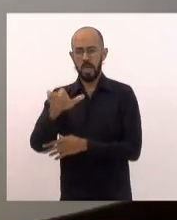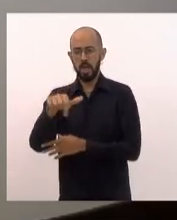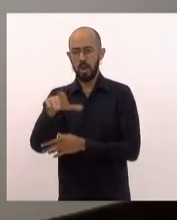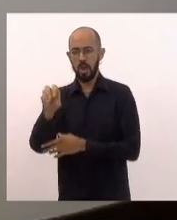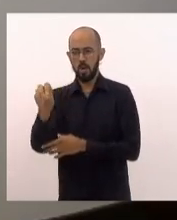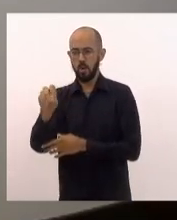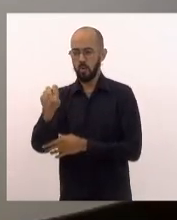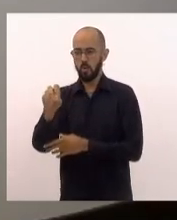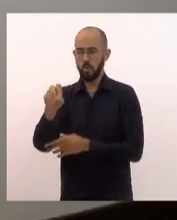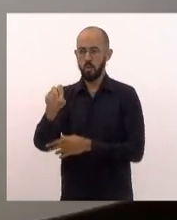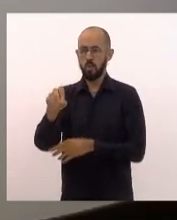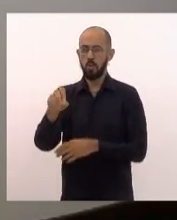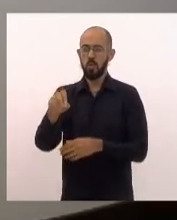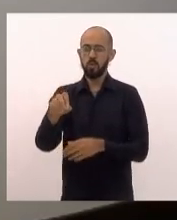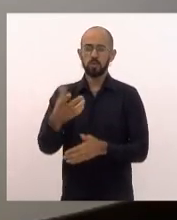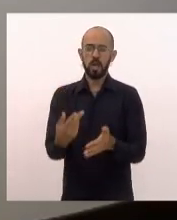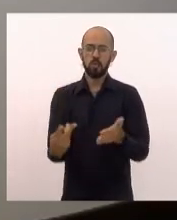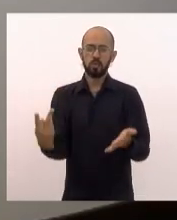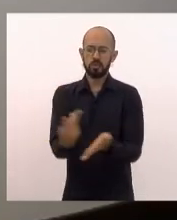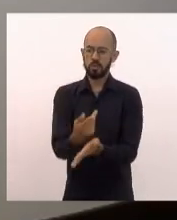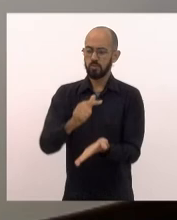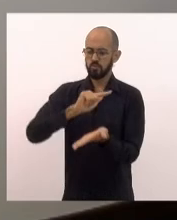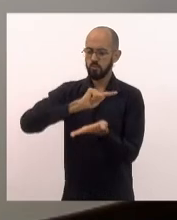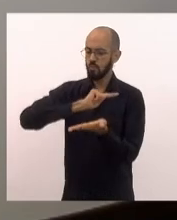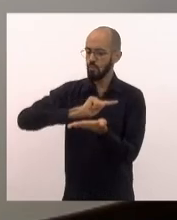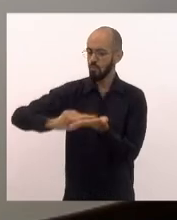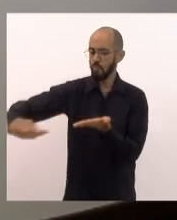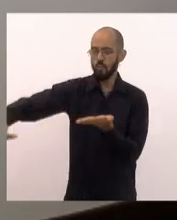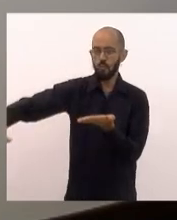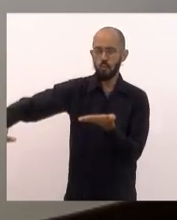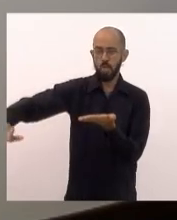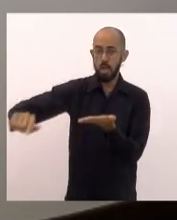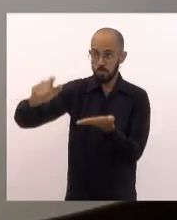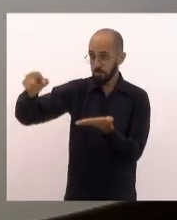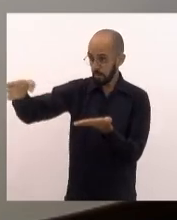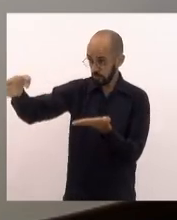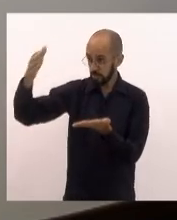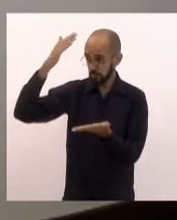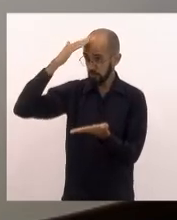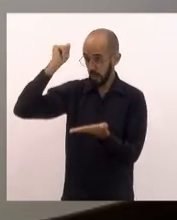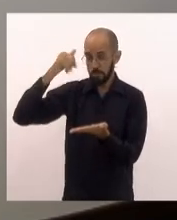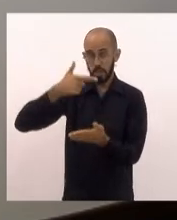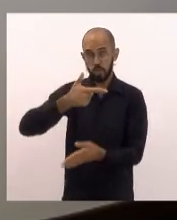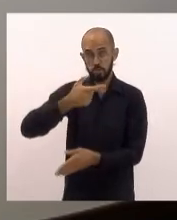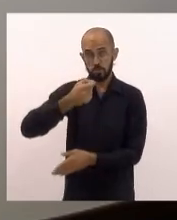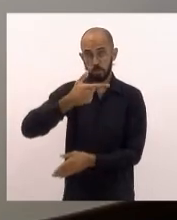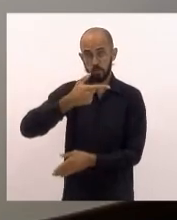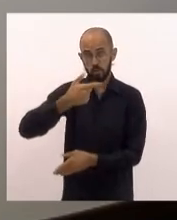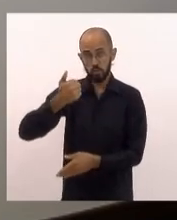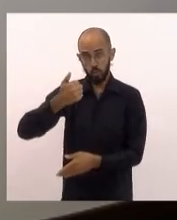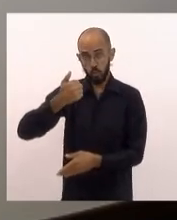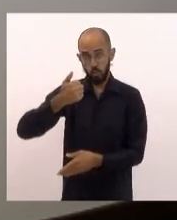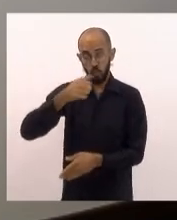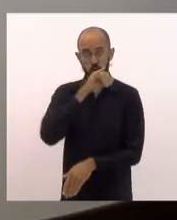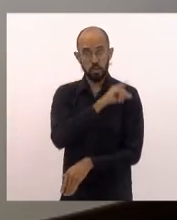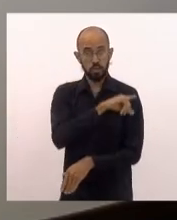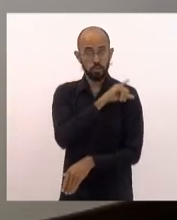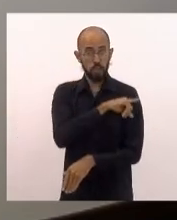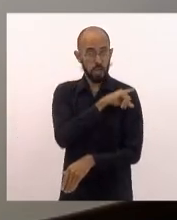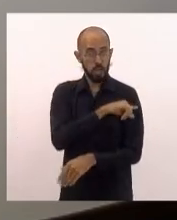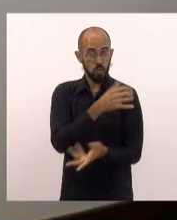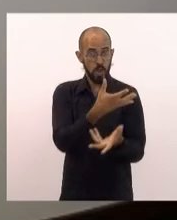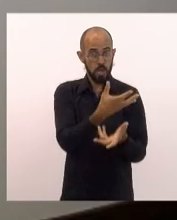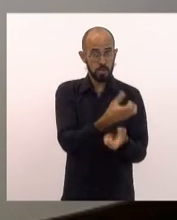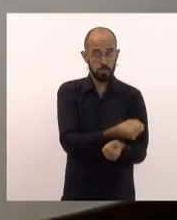processo de esvaziamento, para que Vossa Excelência tenha uma ideia em números. Em 2021, o Rio de Janeiro